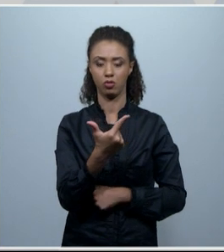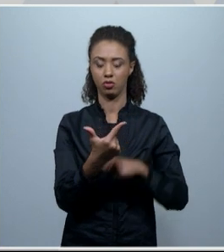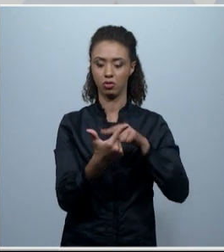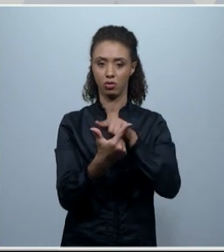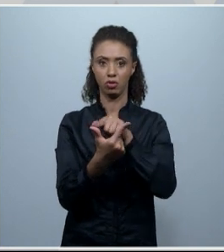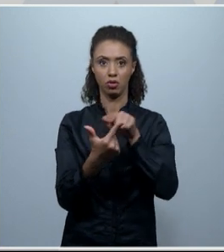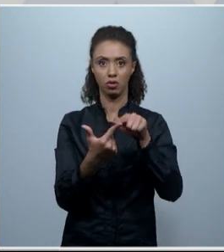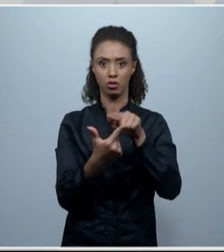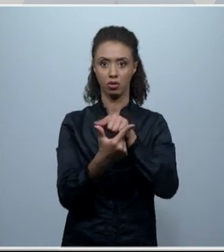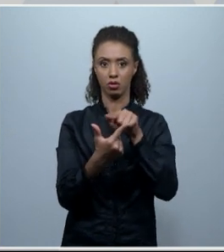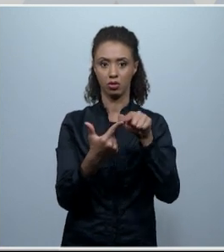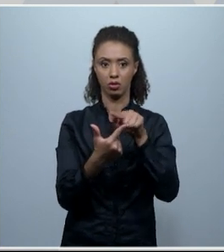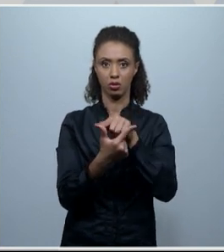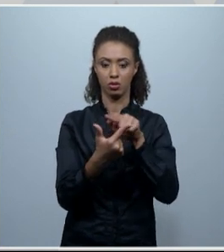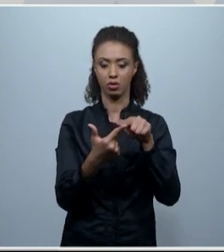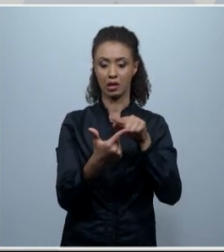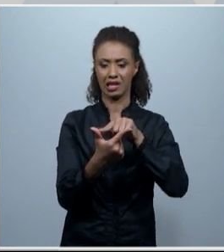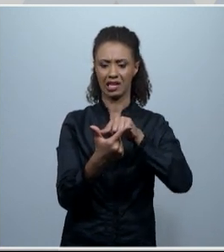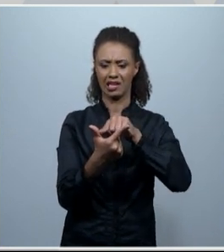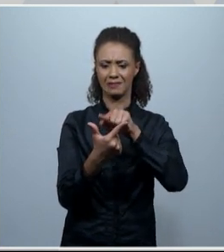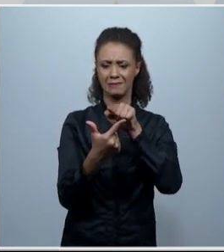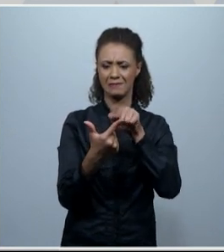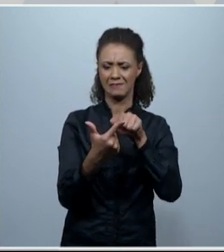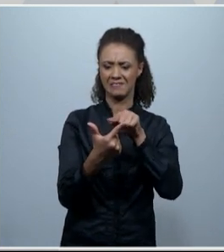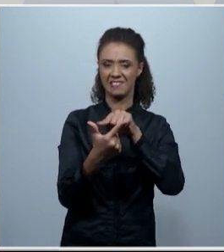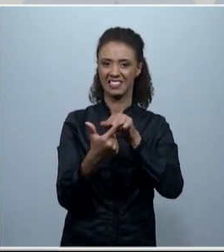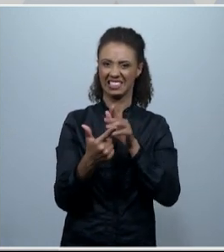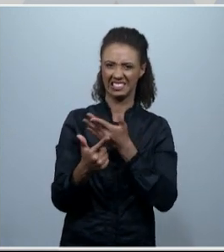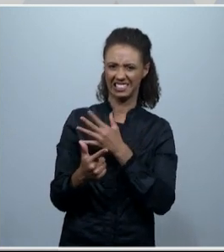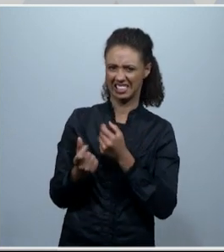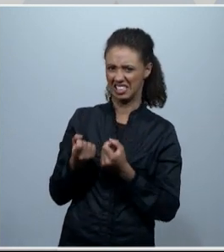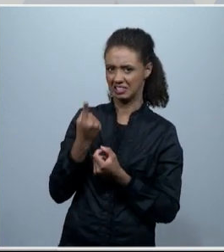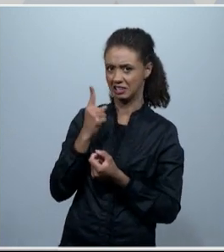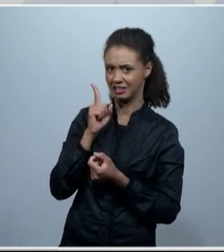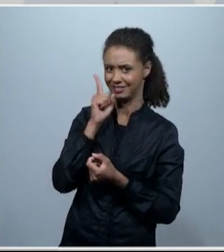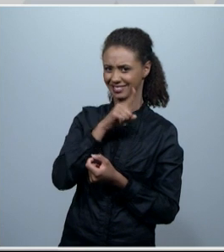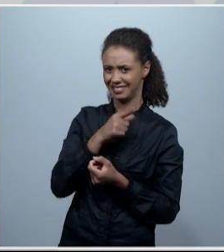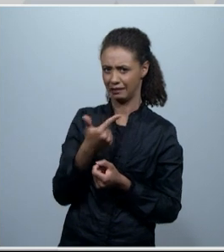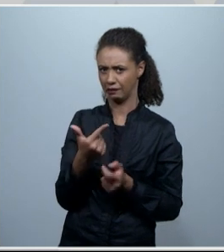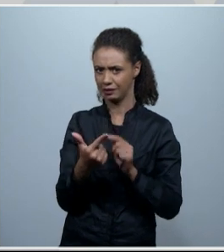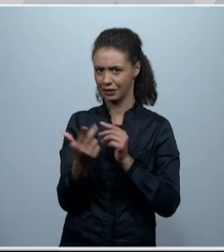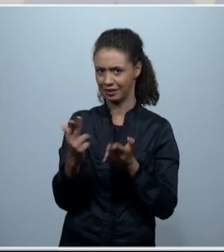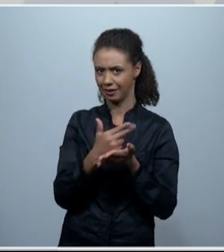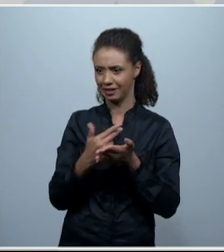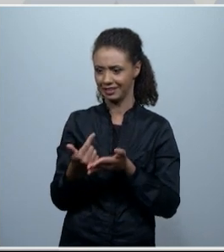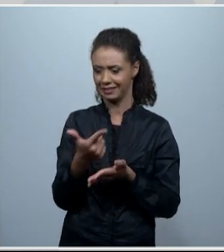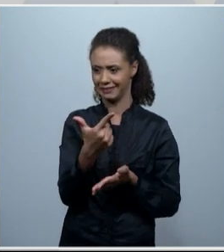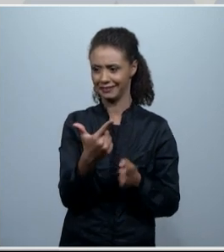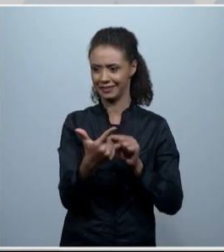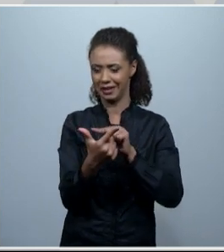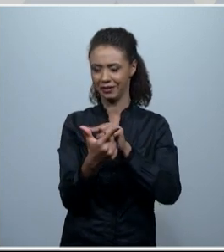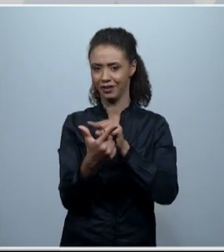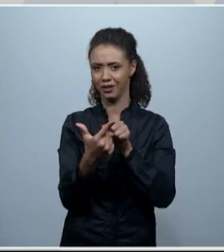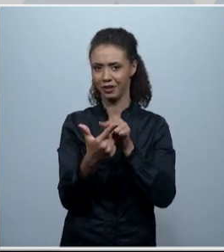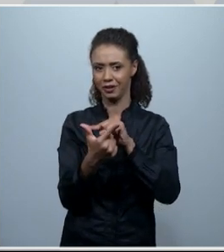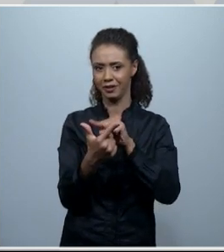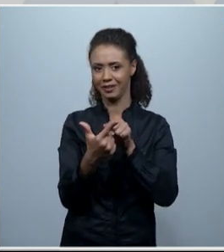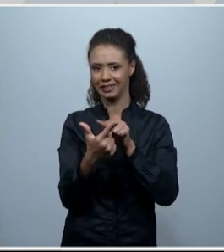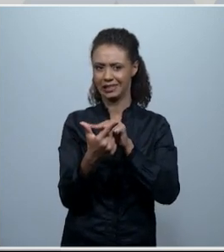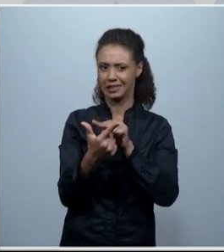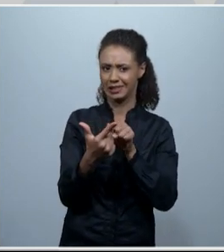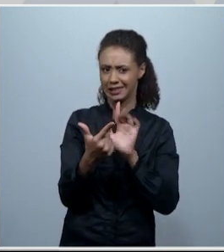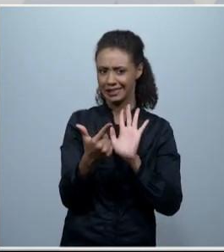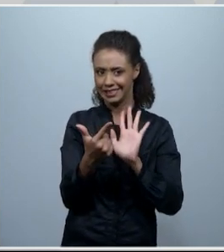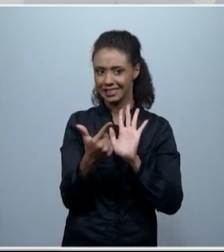que 90 graus como esse que eu desenhei um ficou muito tranquilo nem muito reto mas eu vou tentar fazê lo mais reto e mais triangular